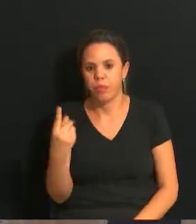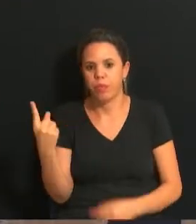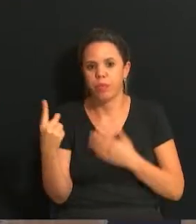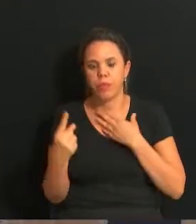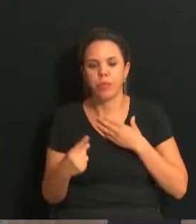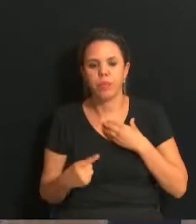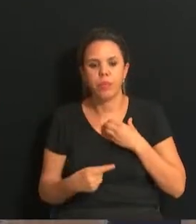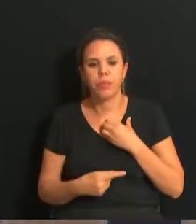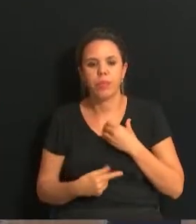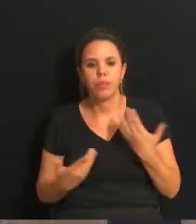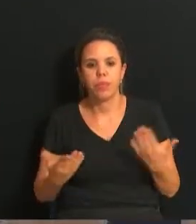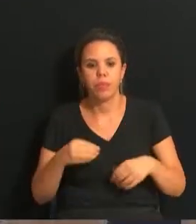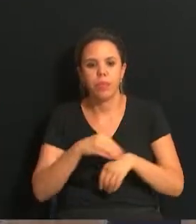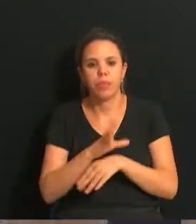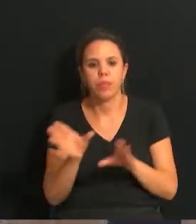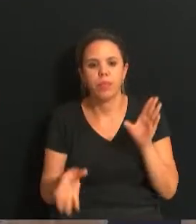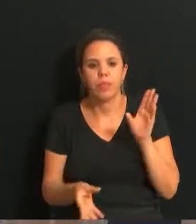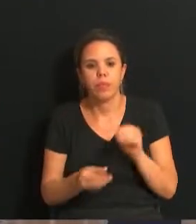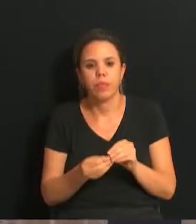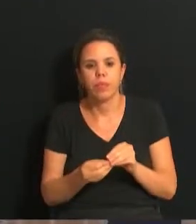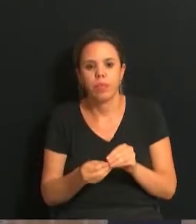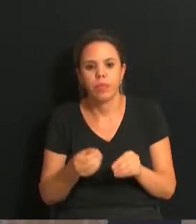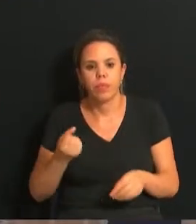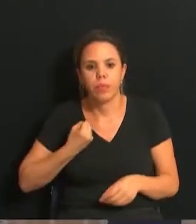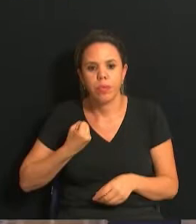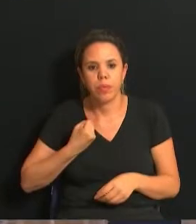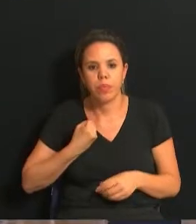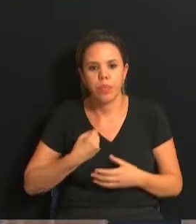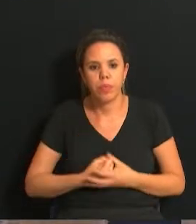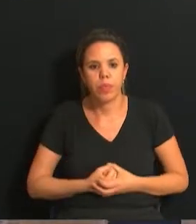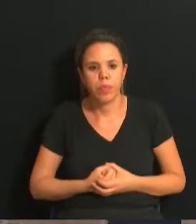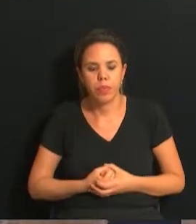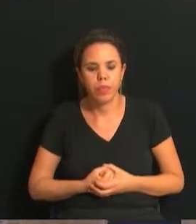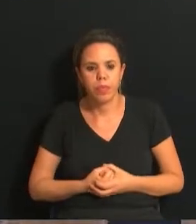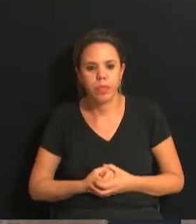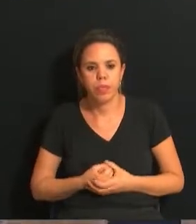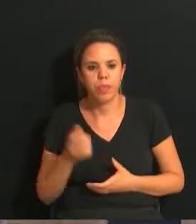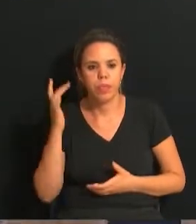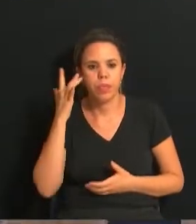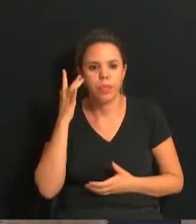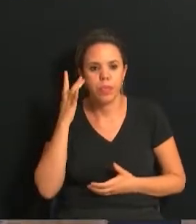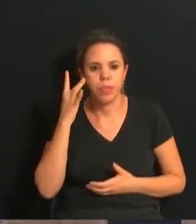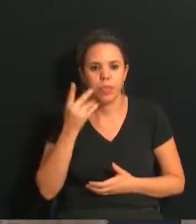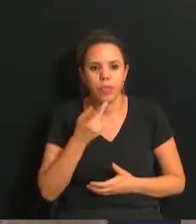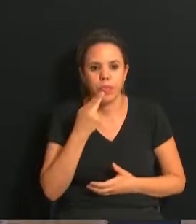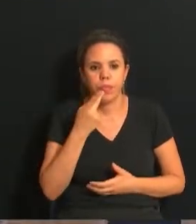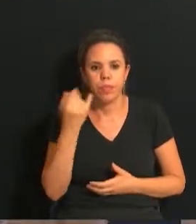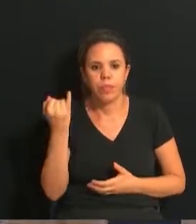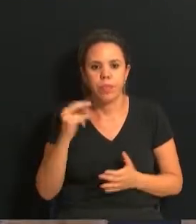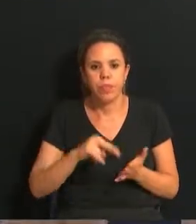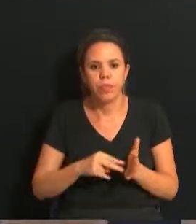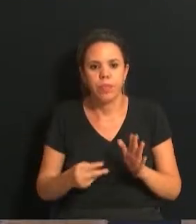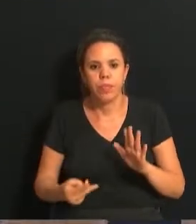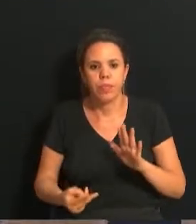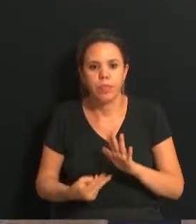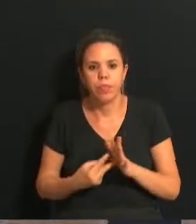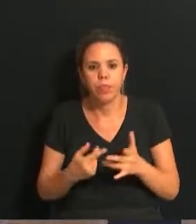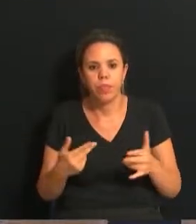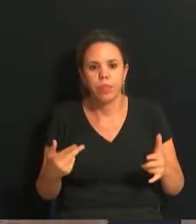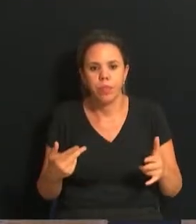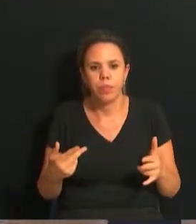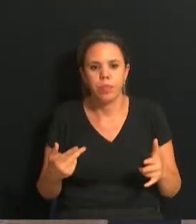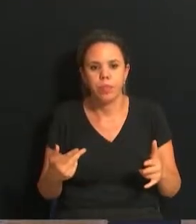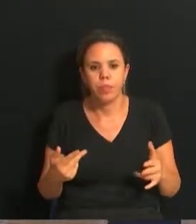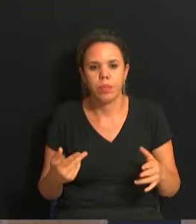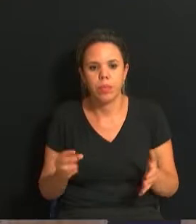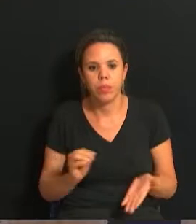Então, eu vou passar aqui brevemente os números, porque eu acho que os números dizem bastante sobre algumas